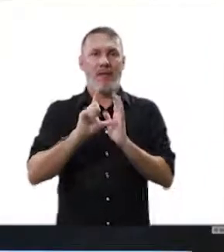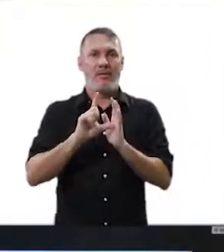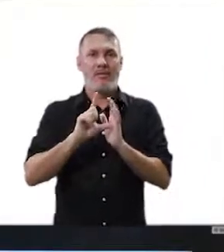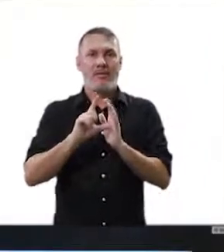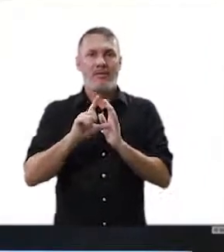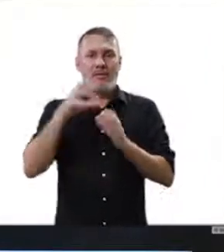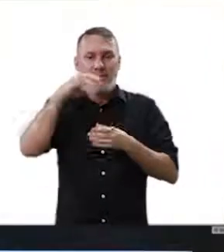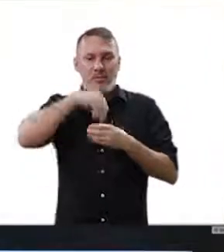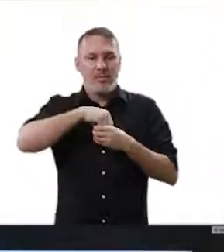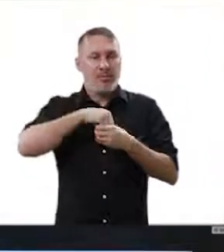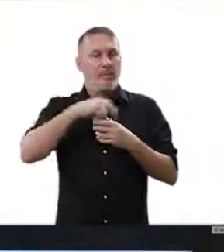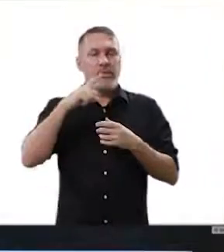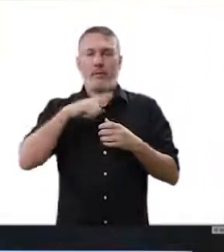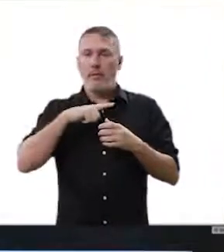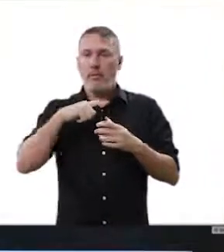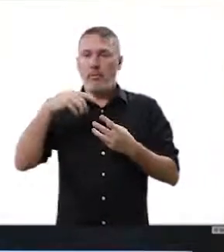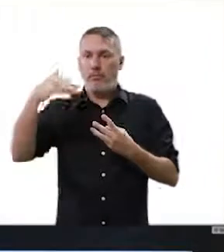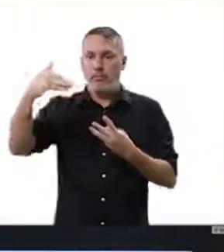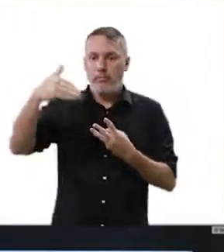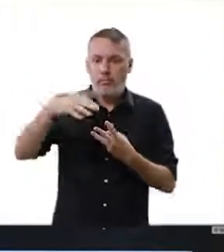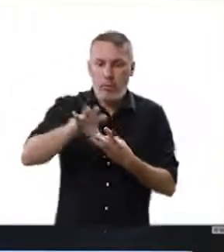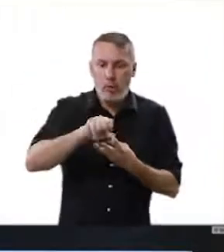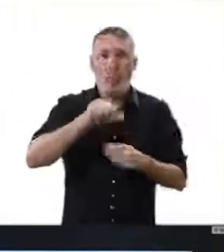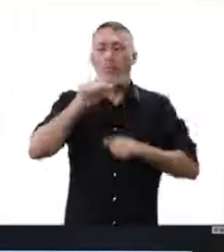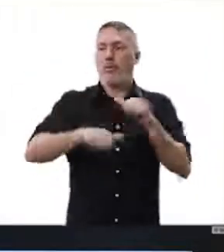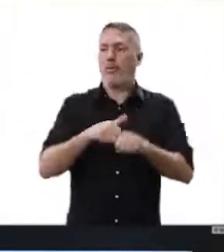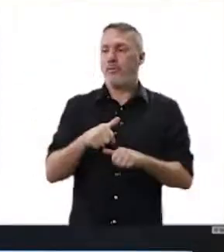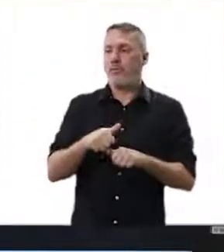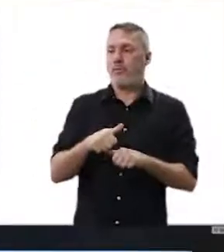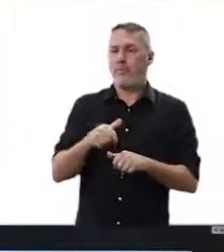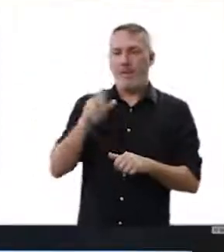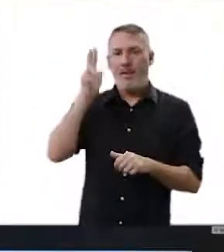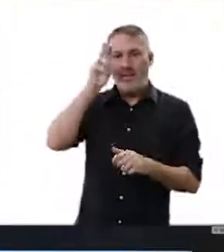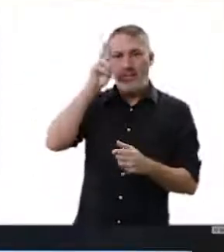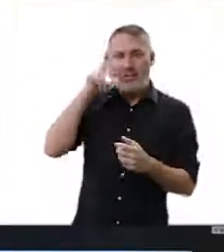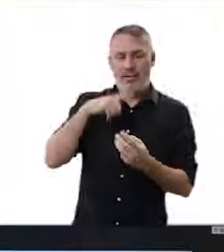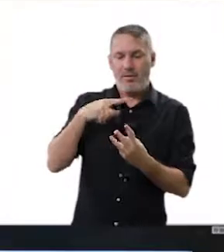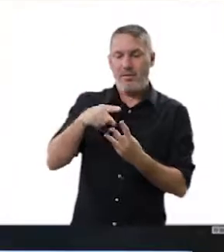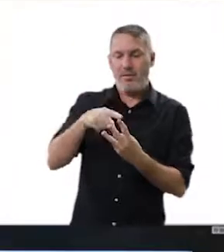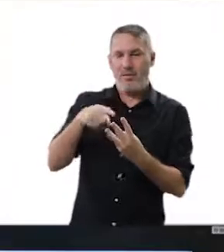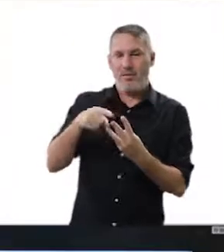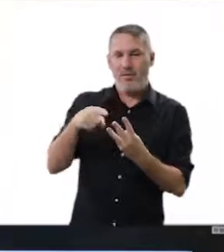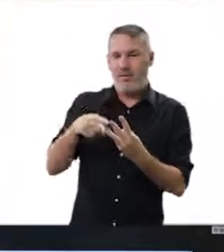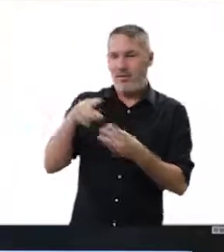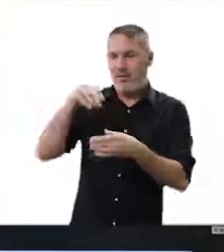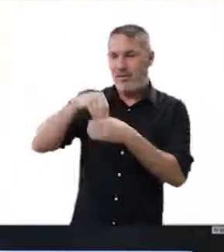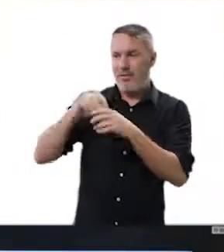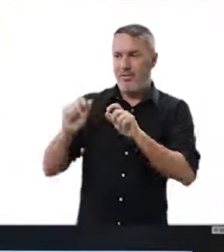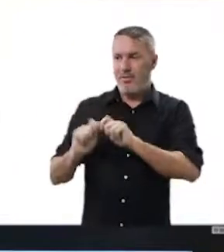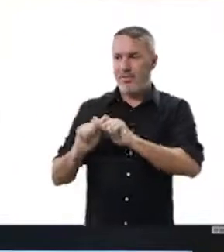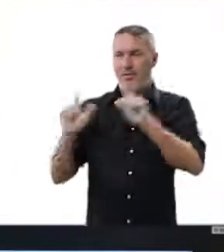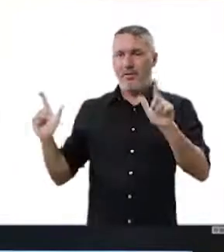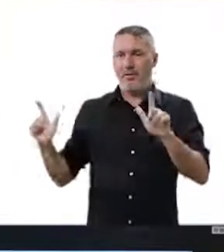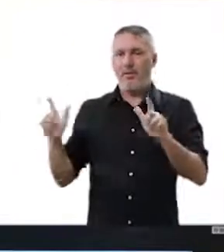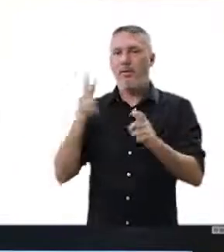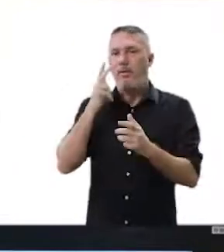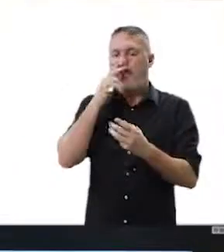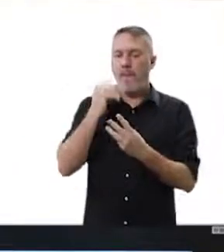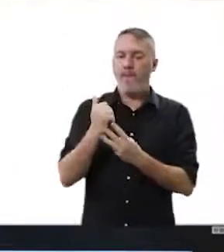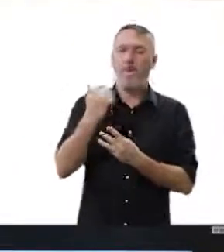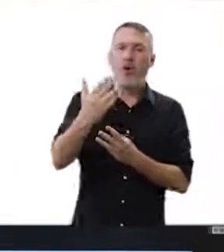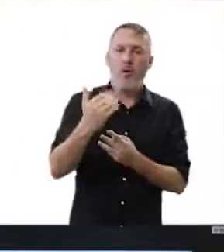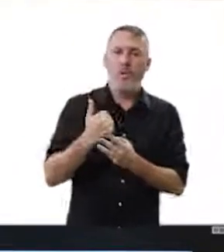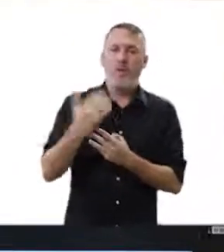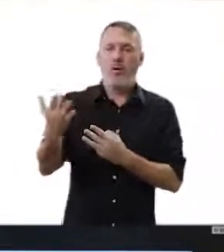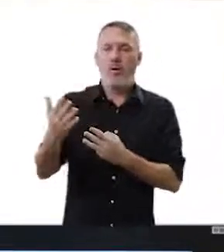de 3 sódio, lá no meio externo, a gente tem o potássio. E o potássio, a gente vai